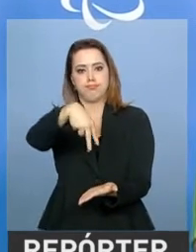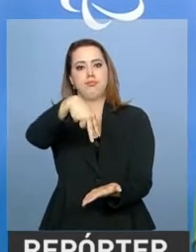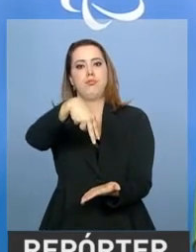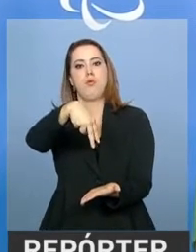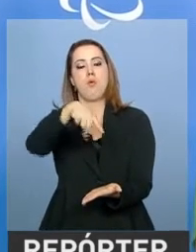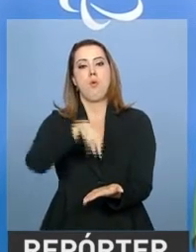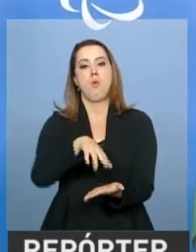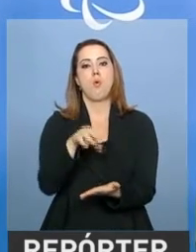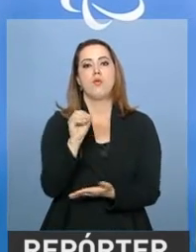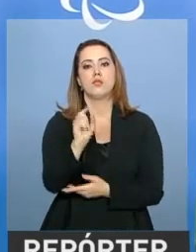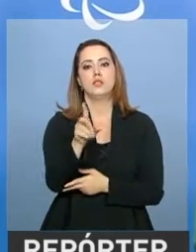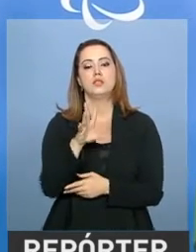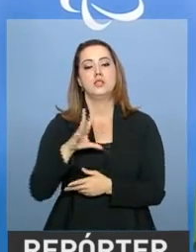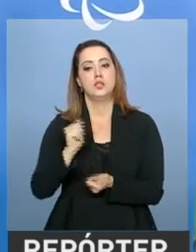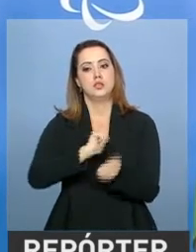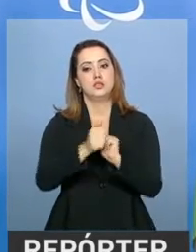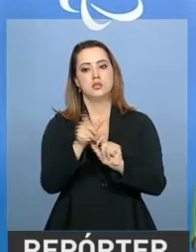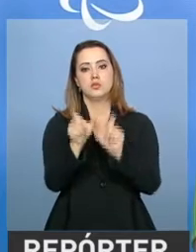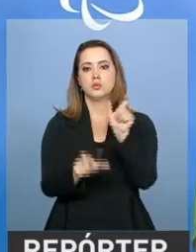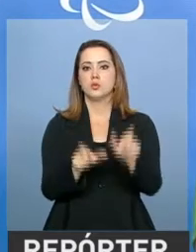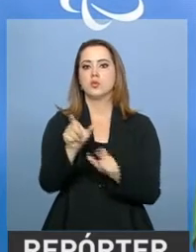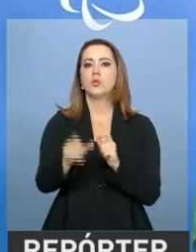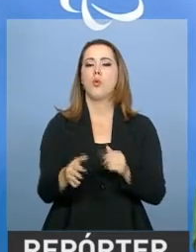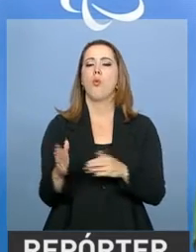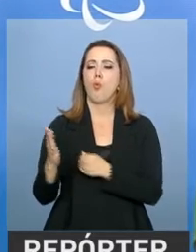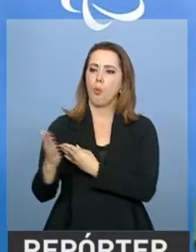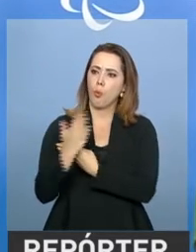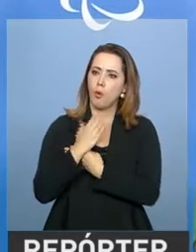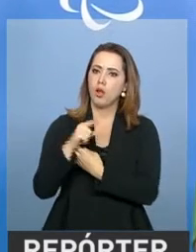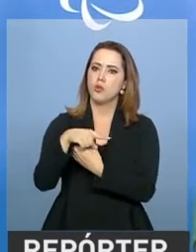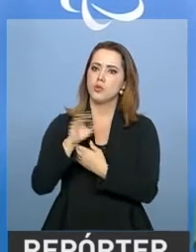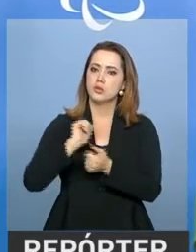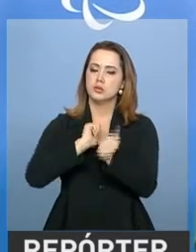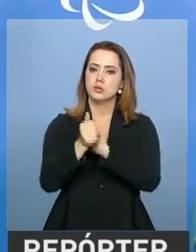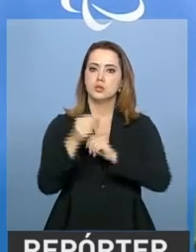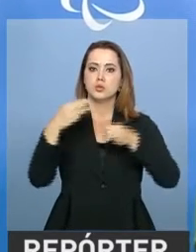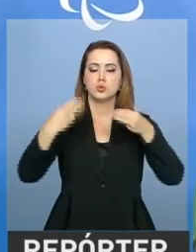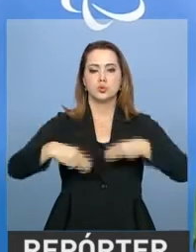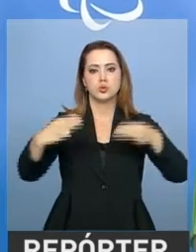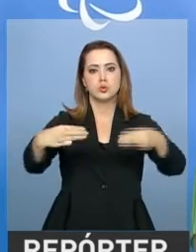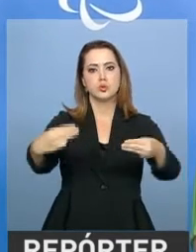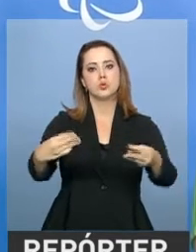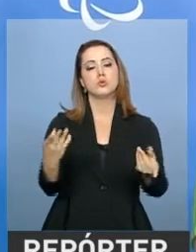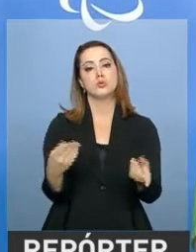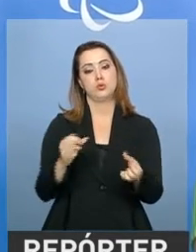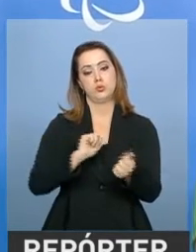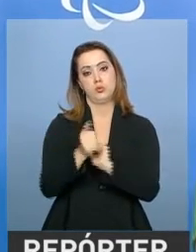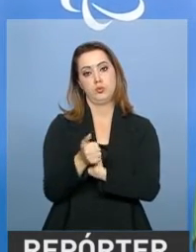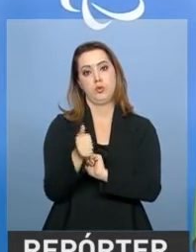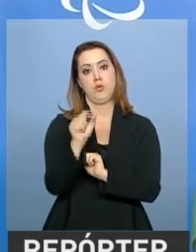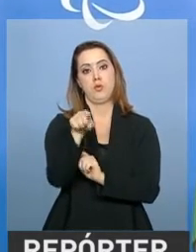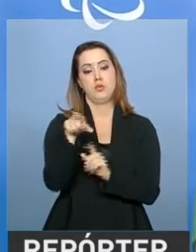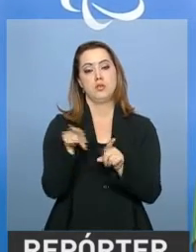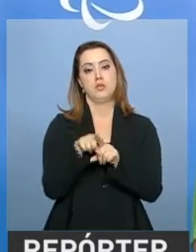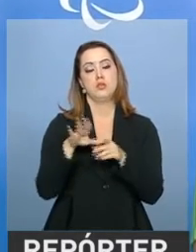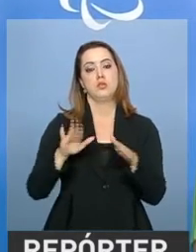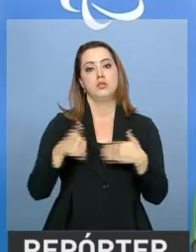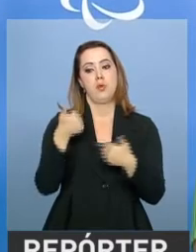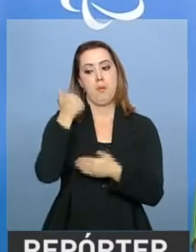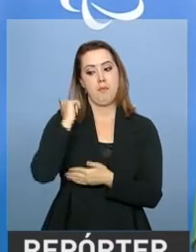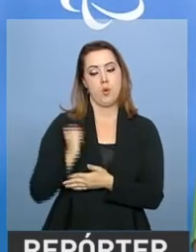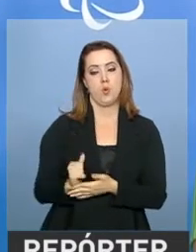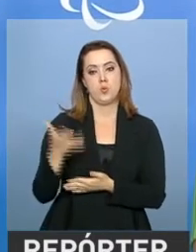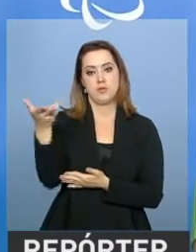né? Assim, com a ajuda do Ministério, né? Do governo, com a Bolsa, né? Sim, então assim, a compra